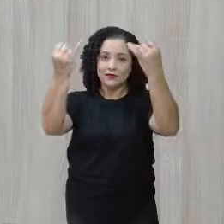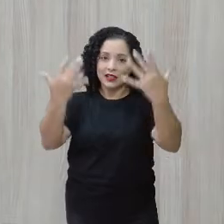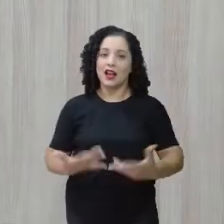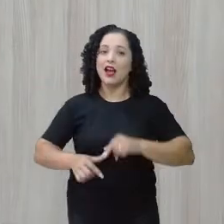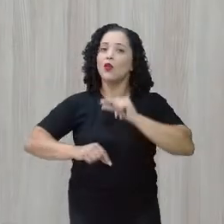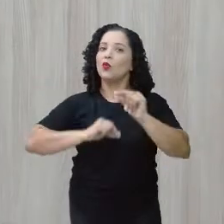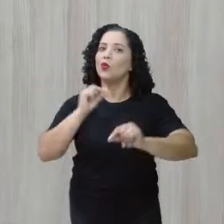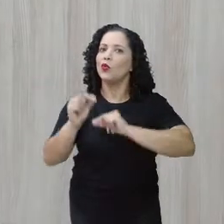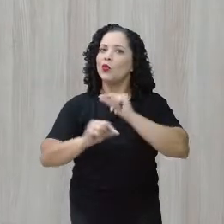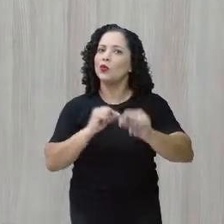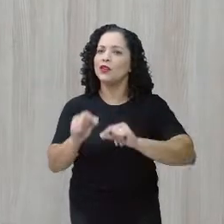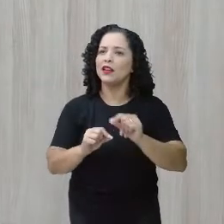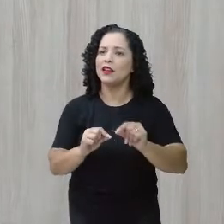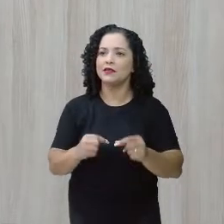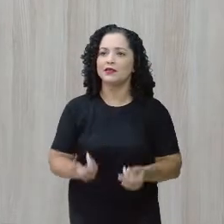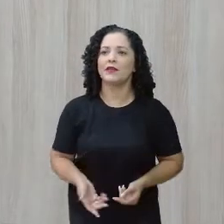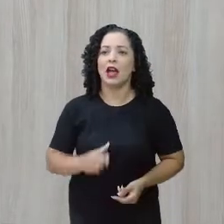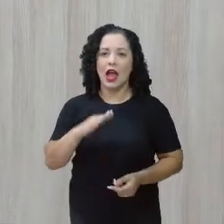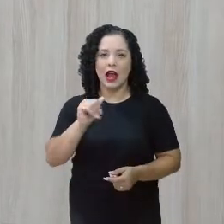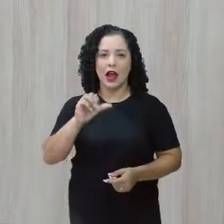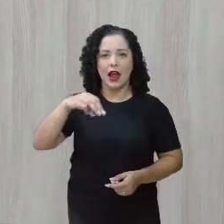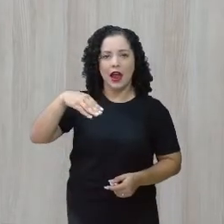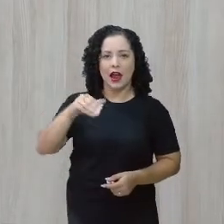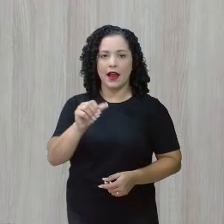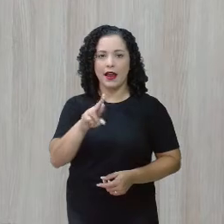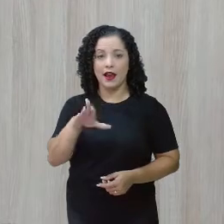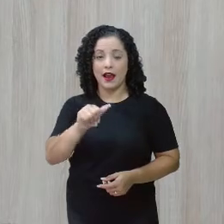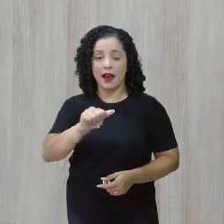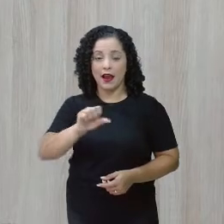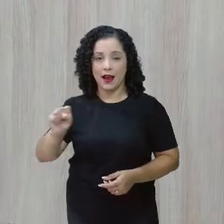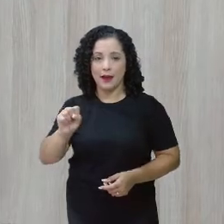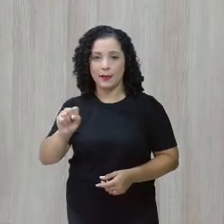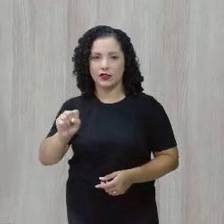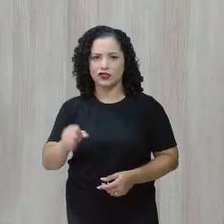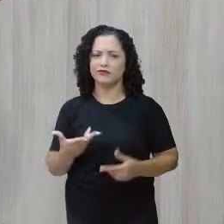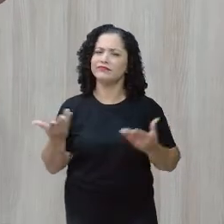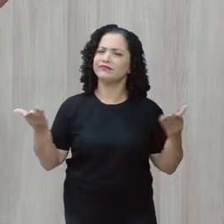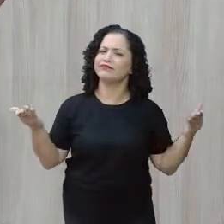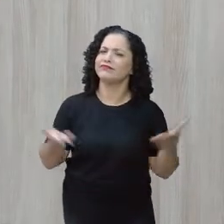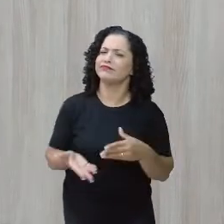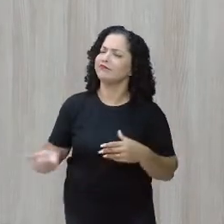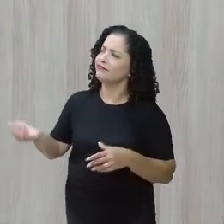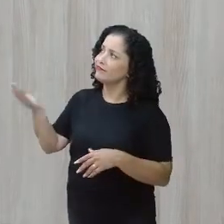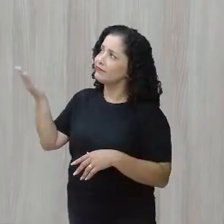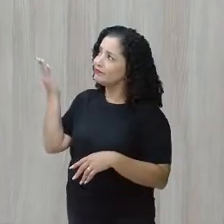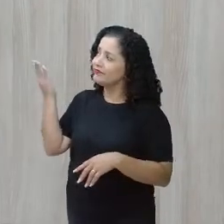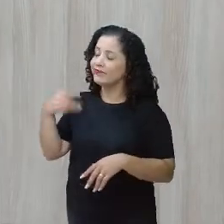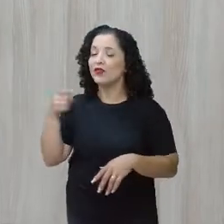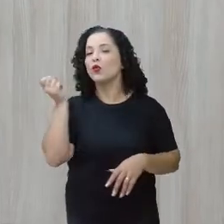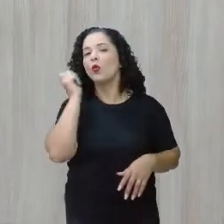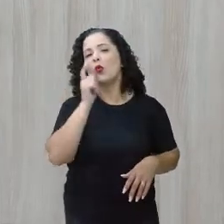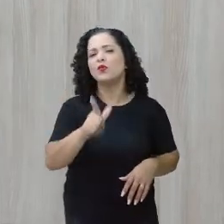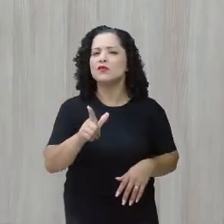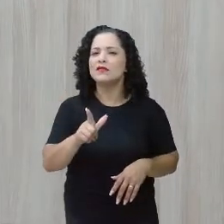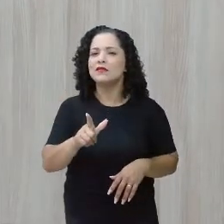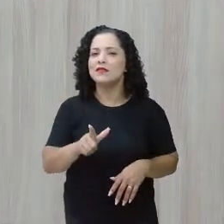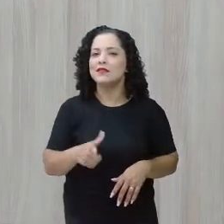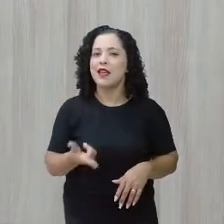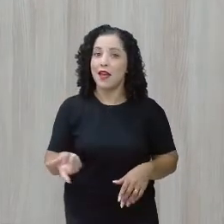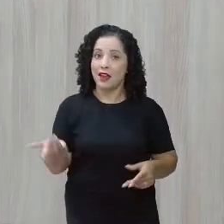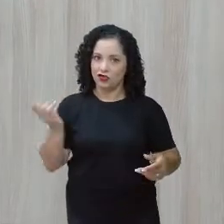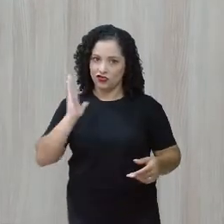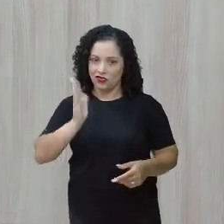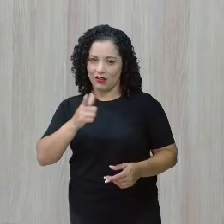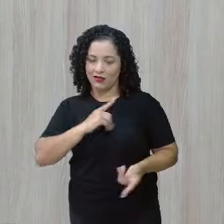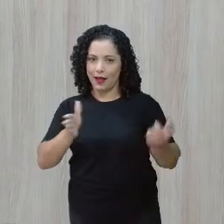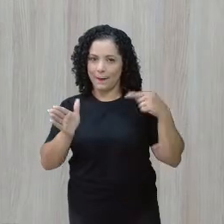da questão das câmaras. Eu botei aí rapidinho para vocês, apontei. Será que vocês conseguem? Aquela pergunta que eu fiz